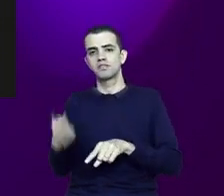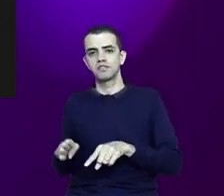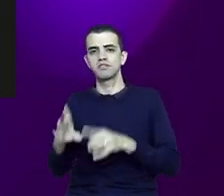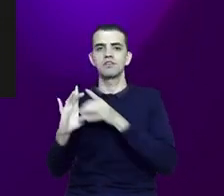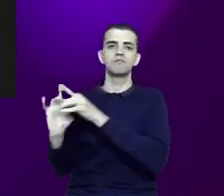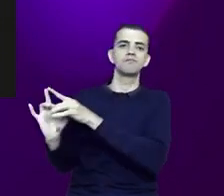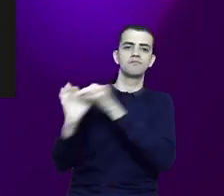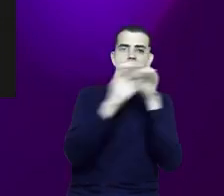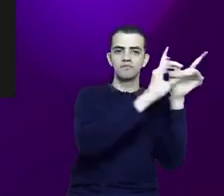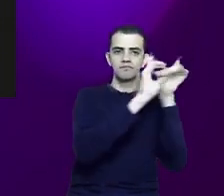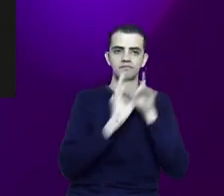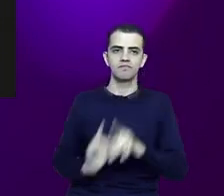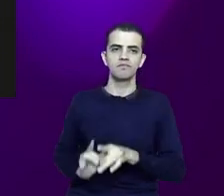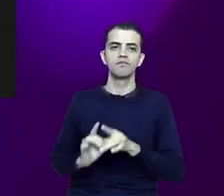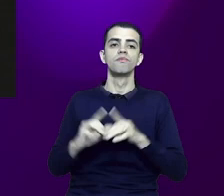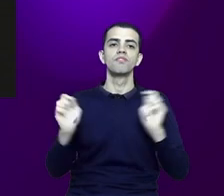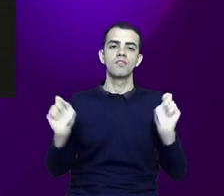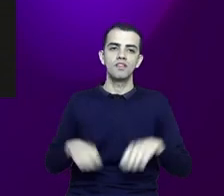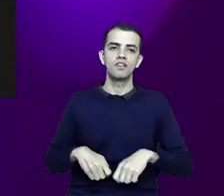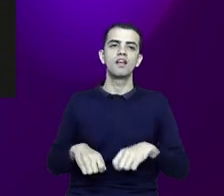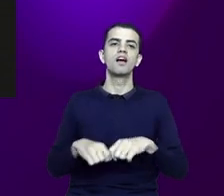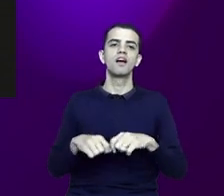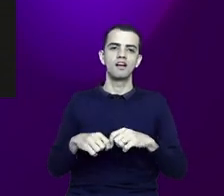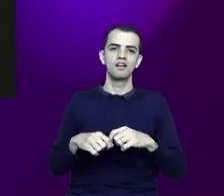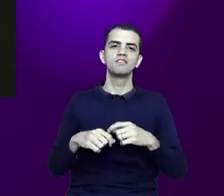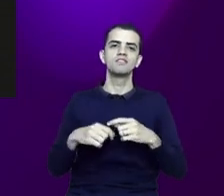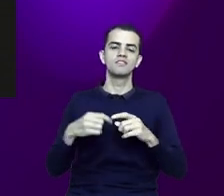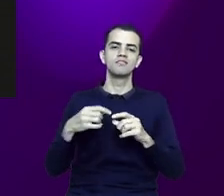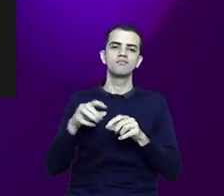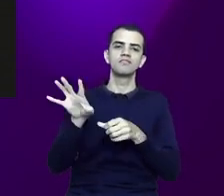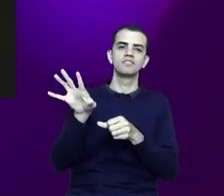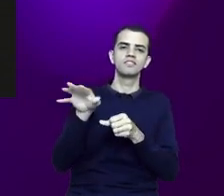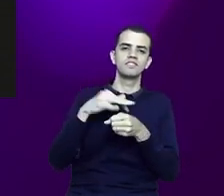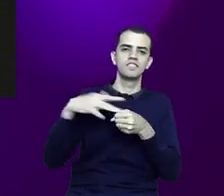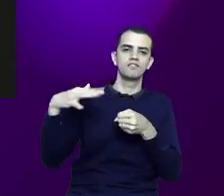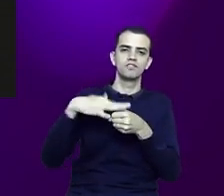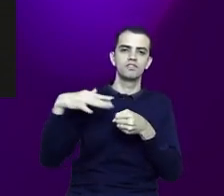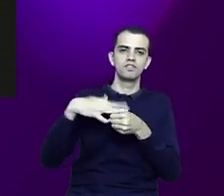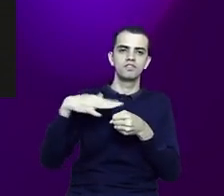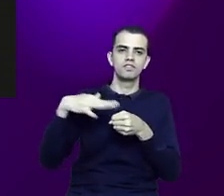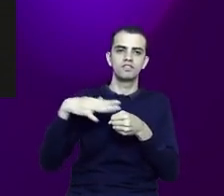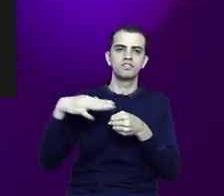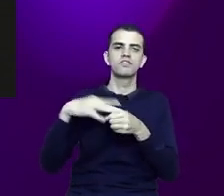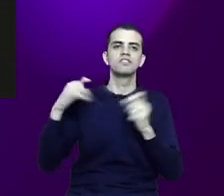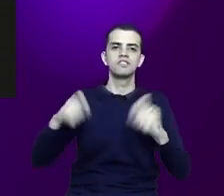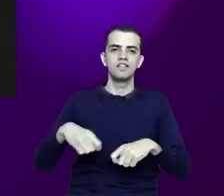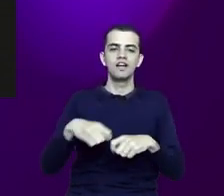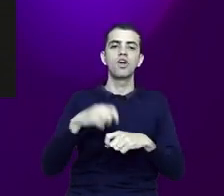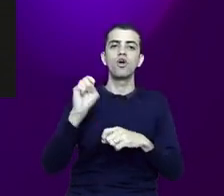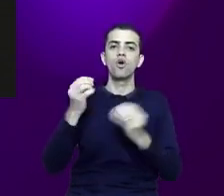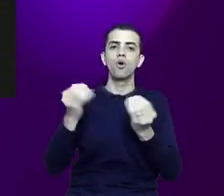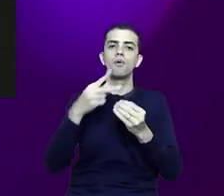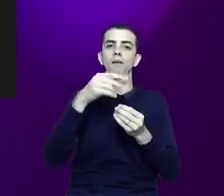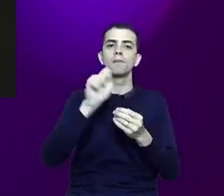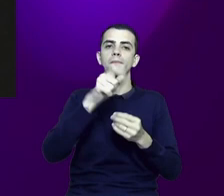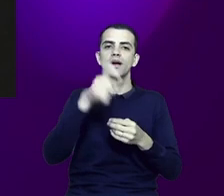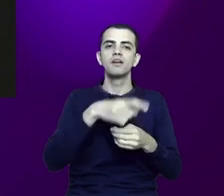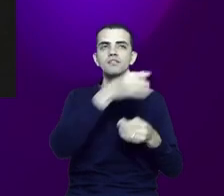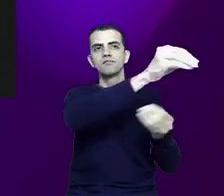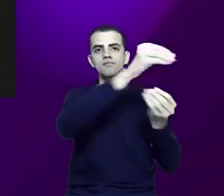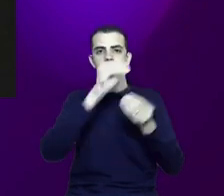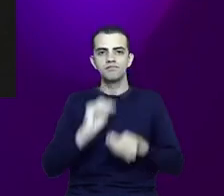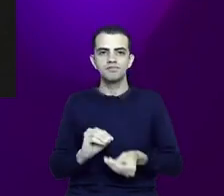o PACS, de integração com o servidor do hospital, que é isso que a gente tem mais dificuldade hoje, é de como trazer essa imagem do PACS, do modelo 3D